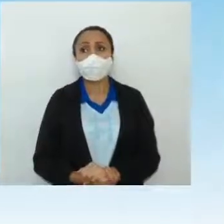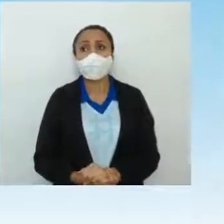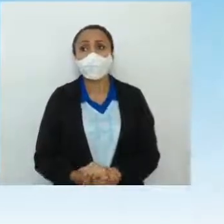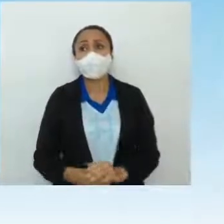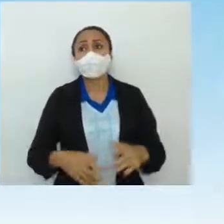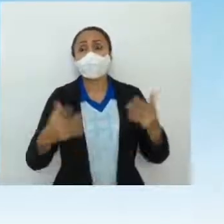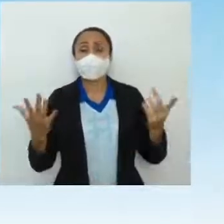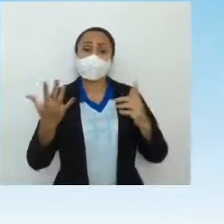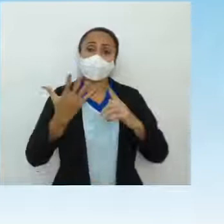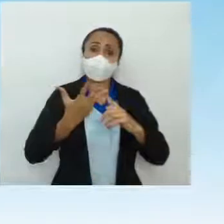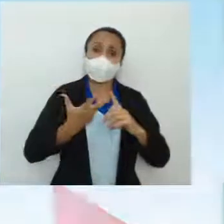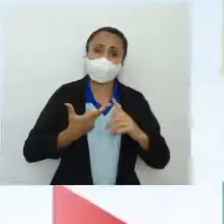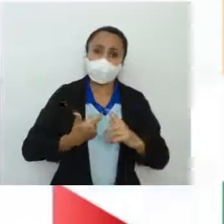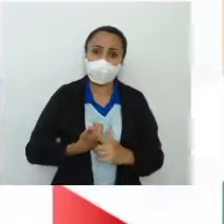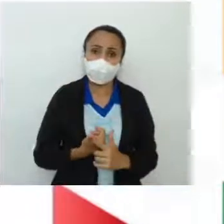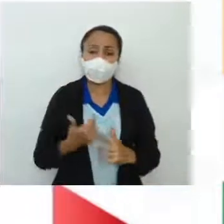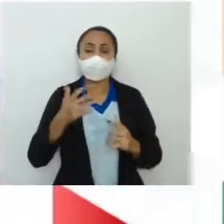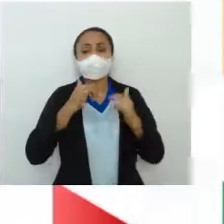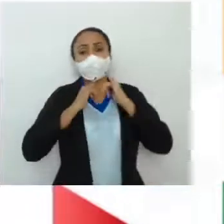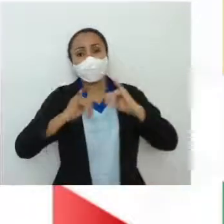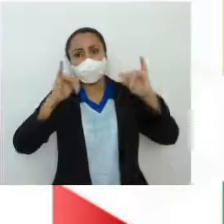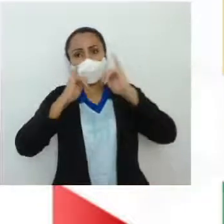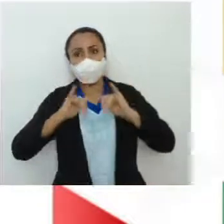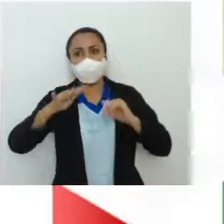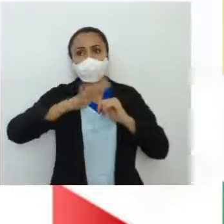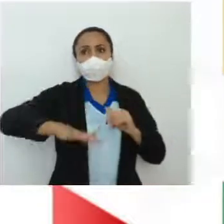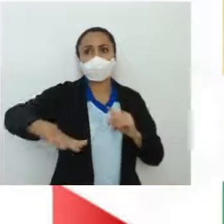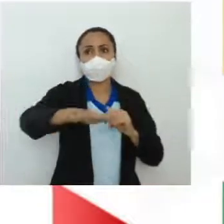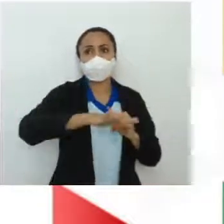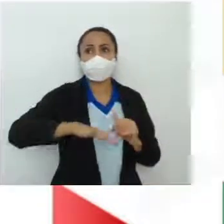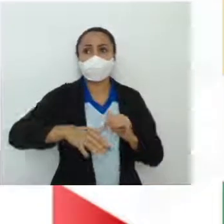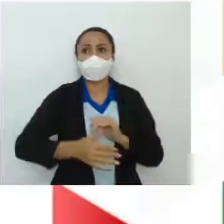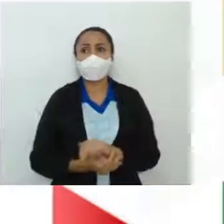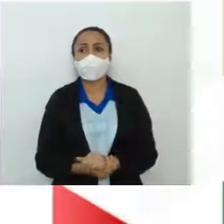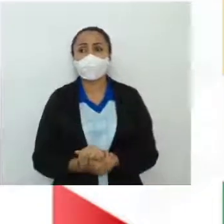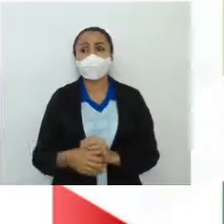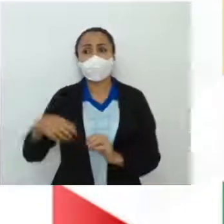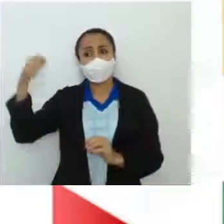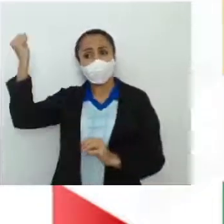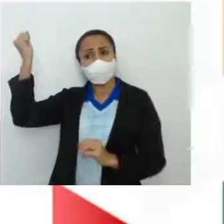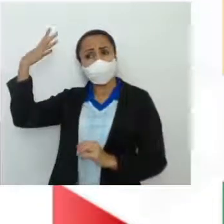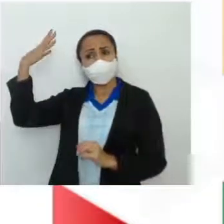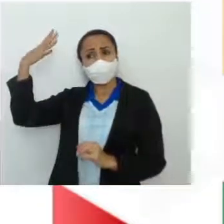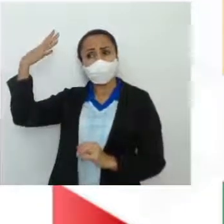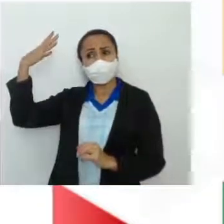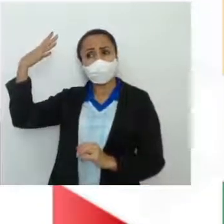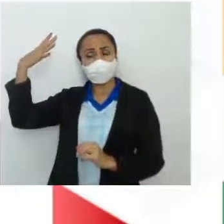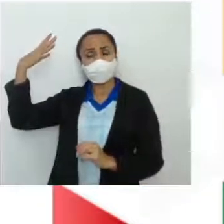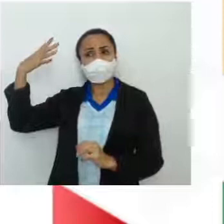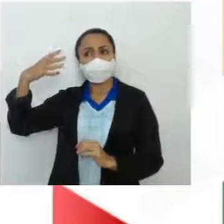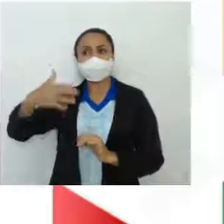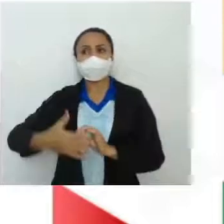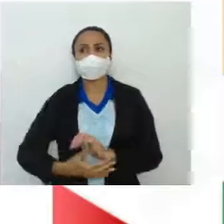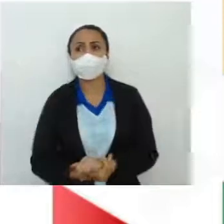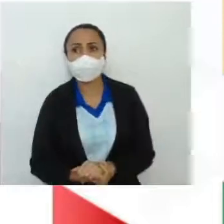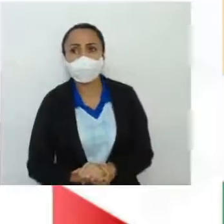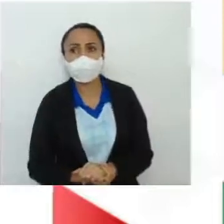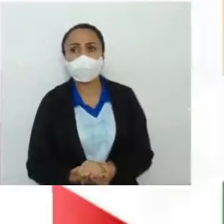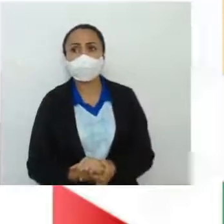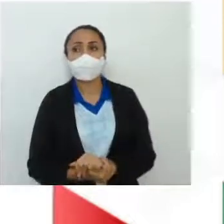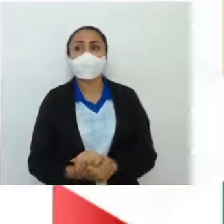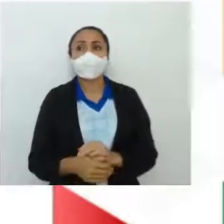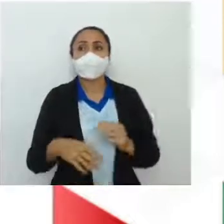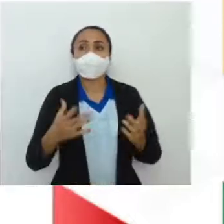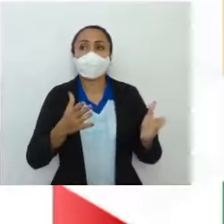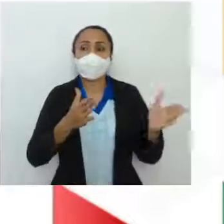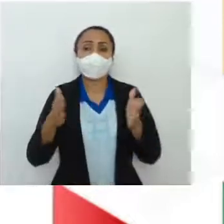quantidade de informações do ambiente, que é conduzida ali pela luz aos 2 olhos. órgãos que são dos sentidos